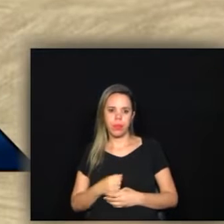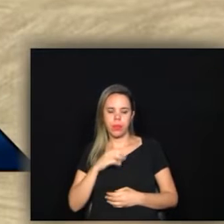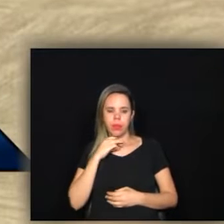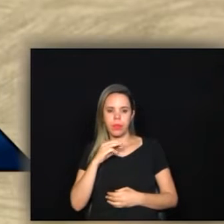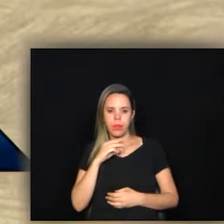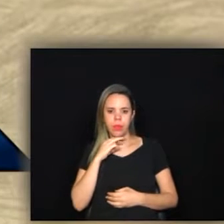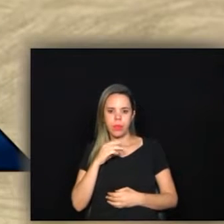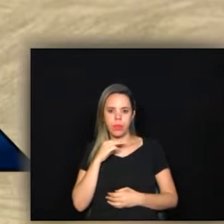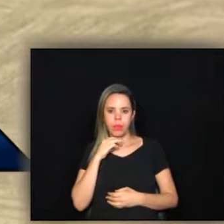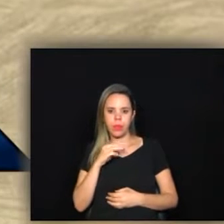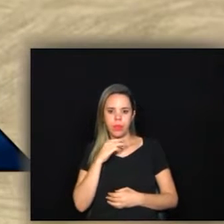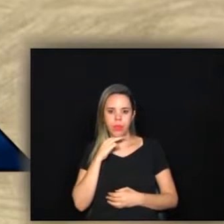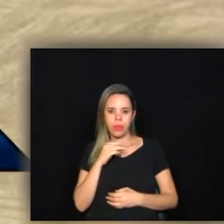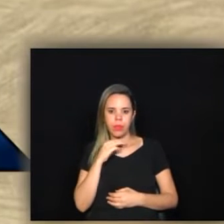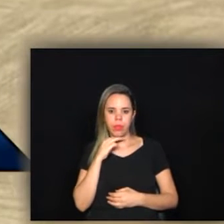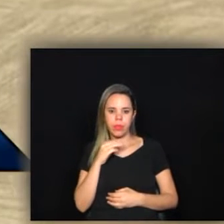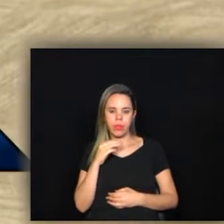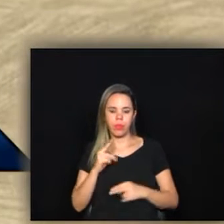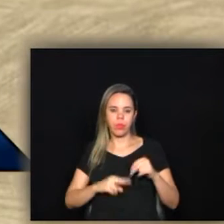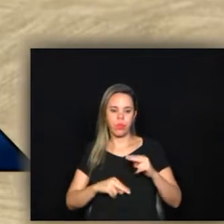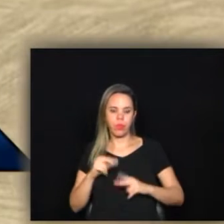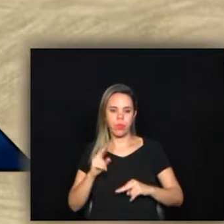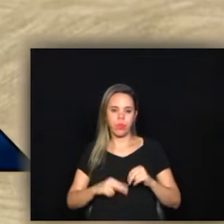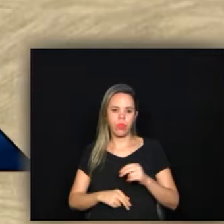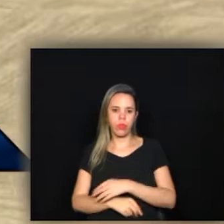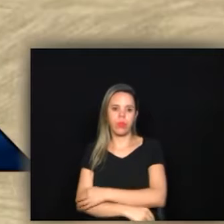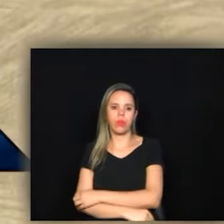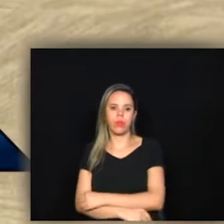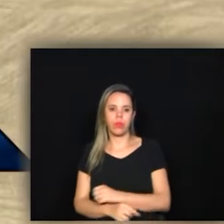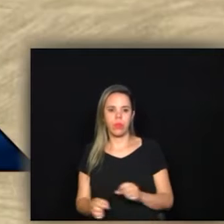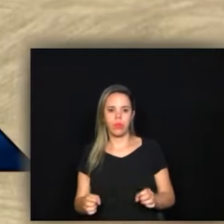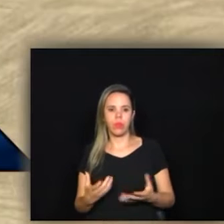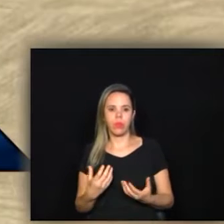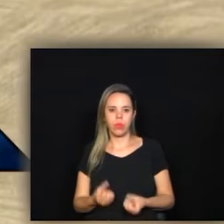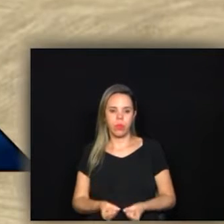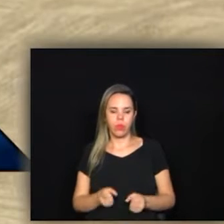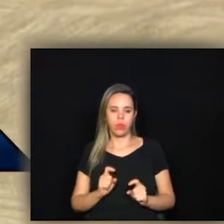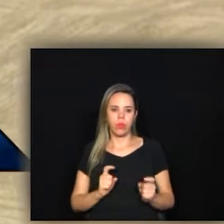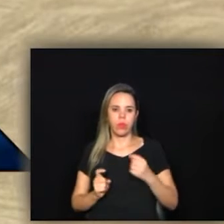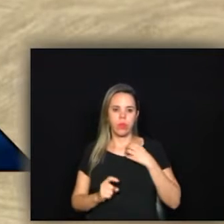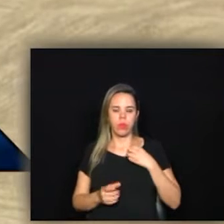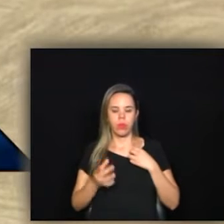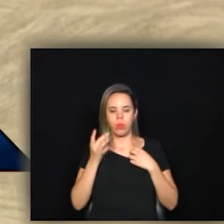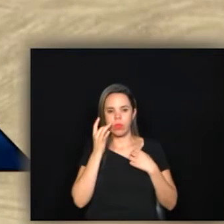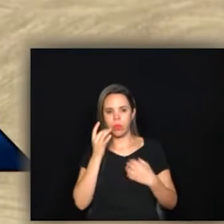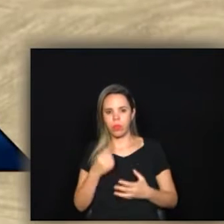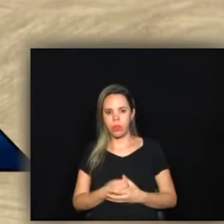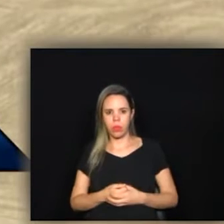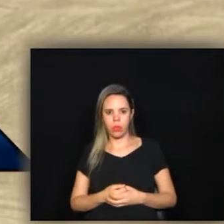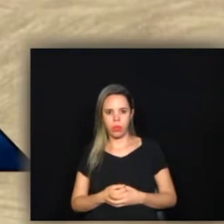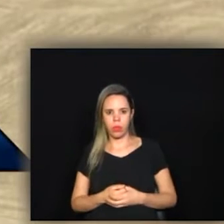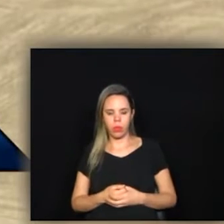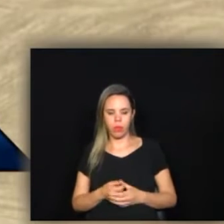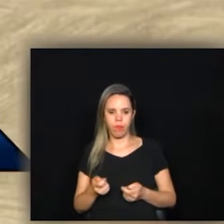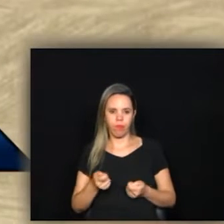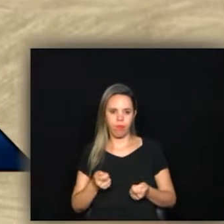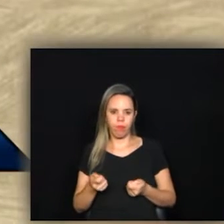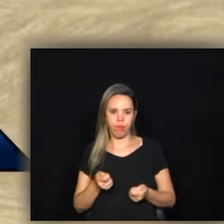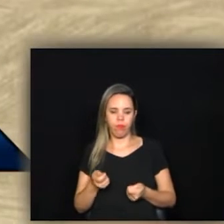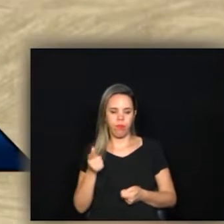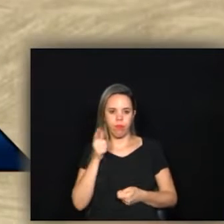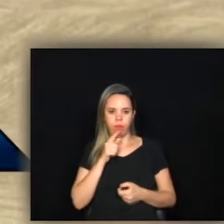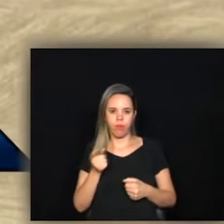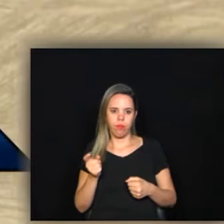março e junho, né? Vamos ver se a pandemia nos permite fazer uma reunião presencial mesmo. A gente está segurando para a gente